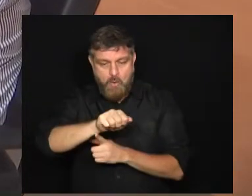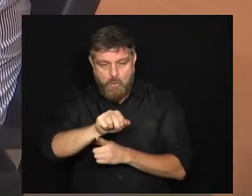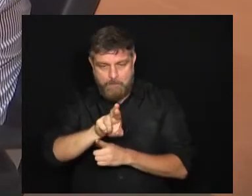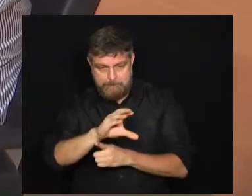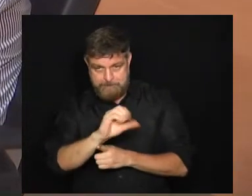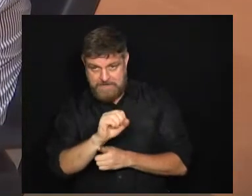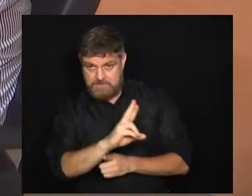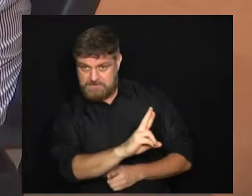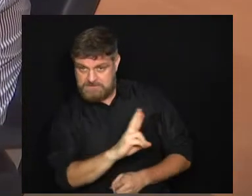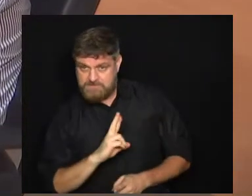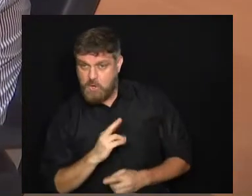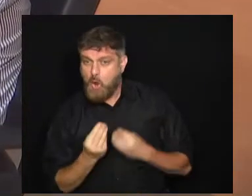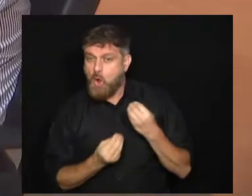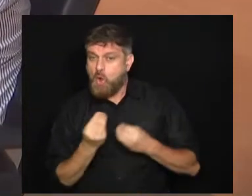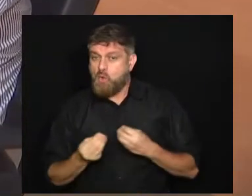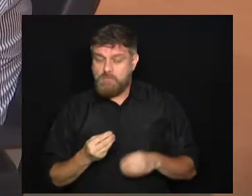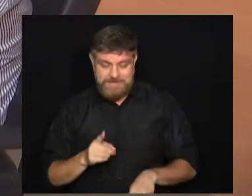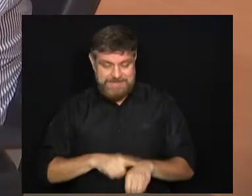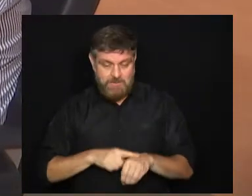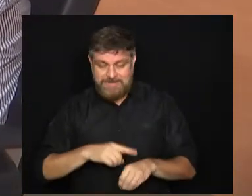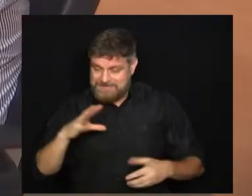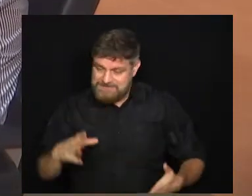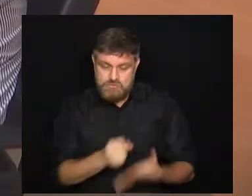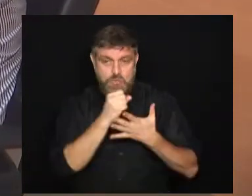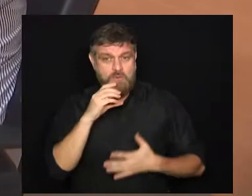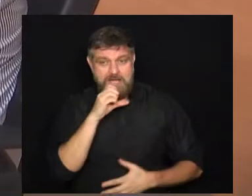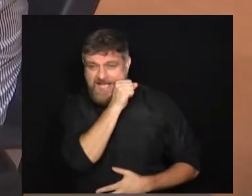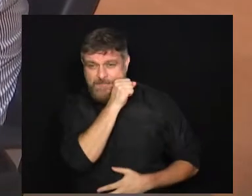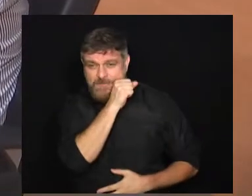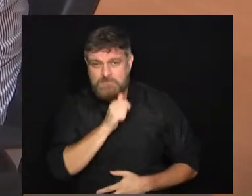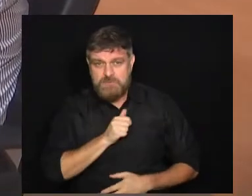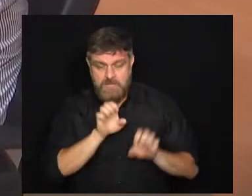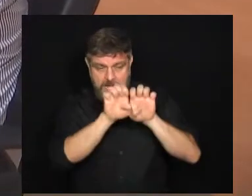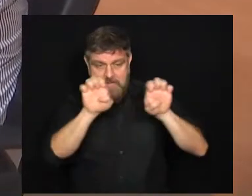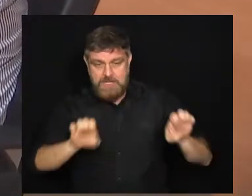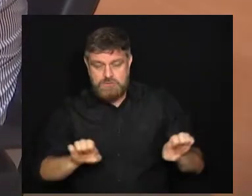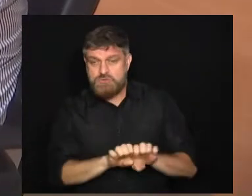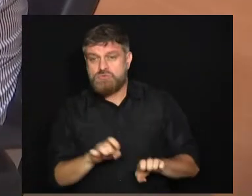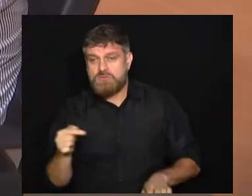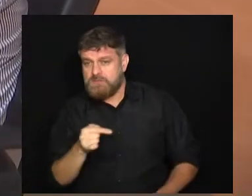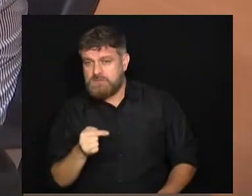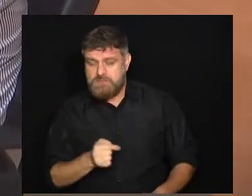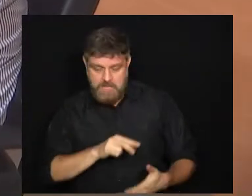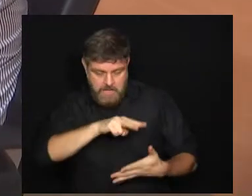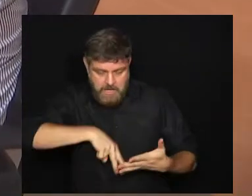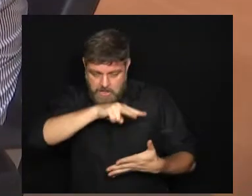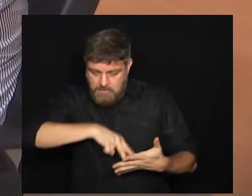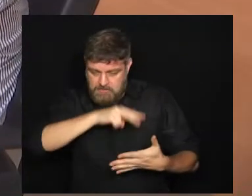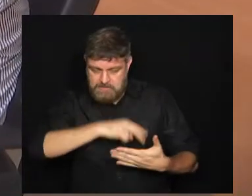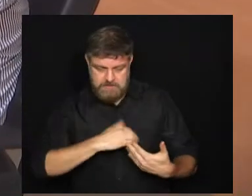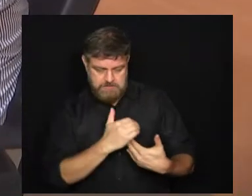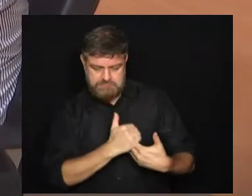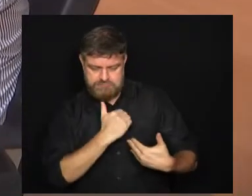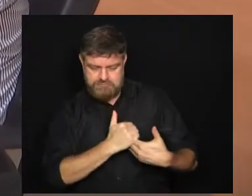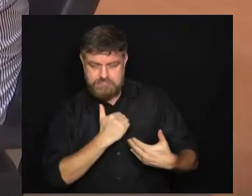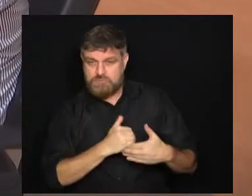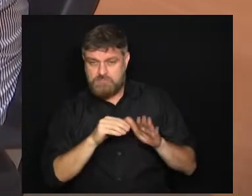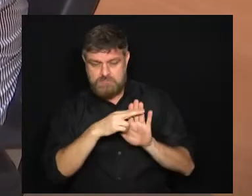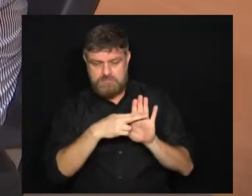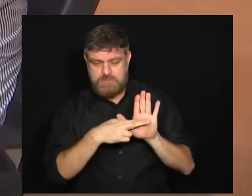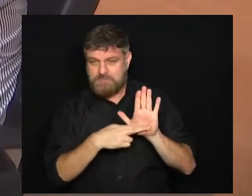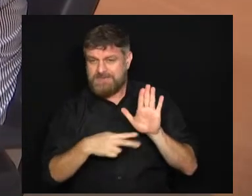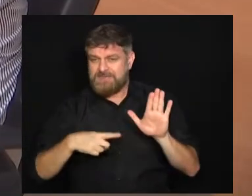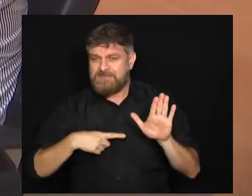dentro da nossa rede de urgência e emergência, do ponto de vista da estruturação dos fluxos, né? Eu li algumas das diretrizes e, por exemplo, existe uma